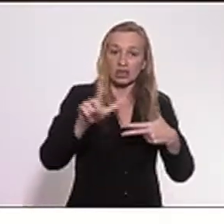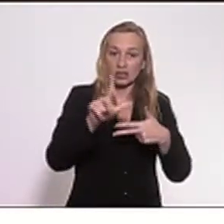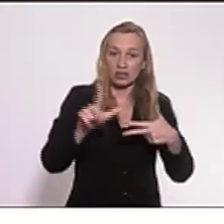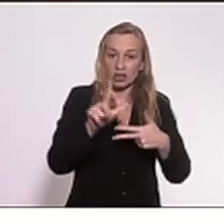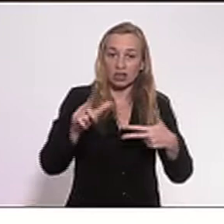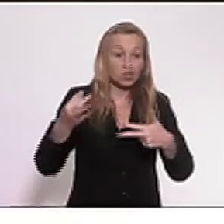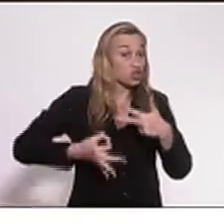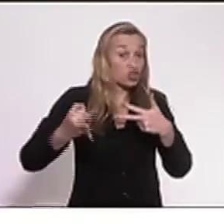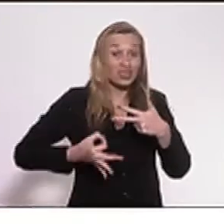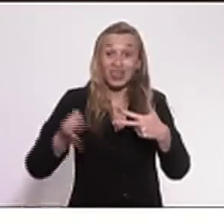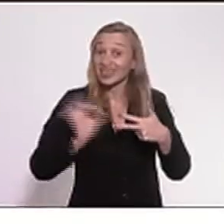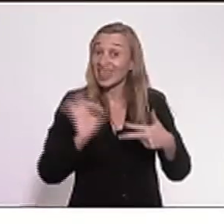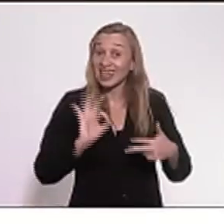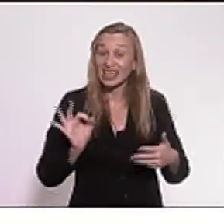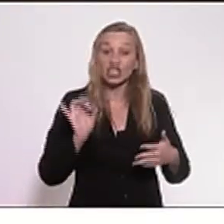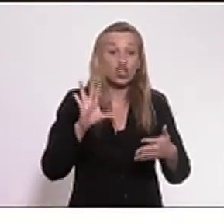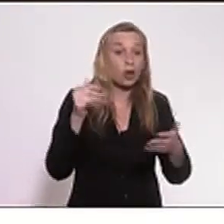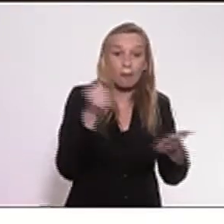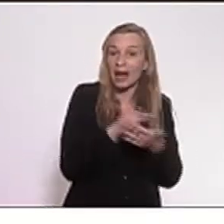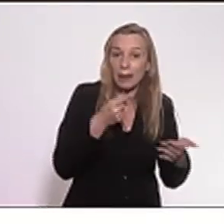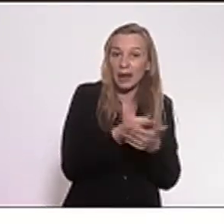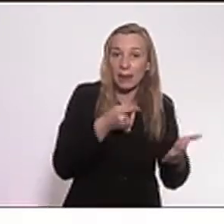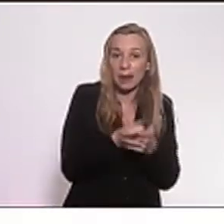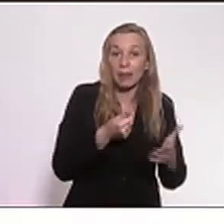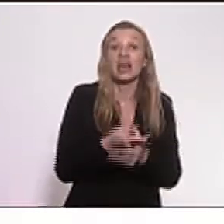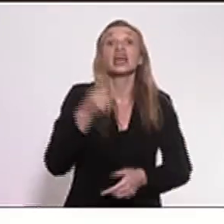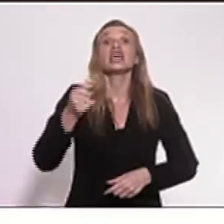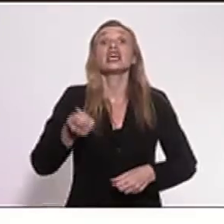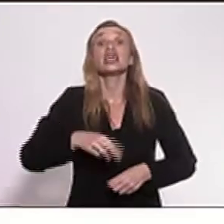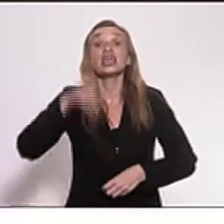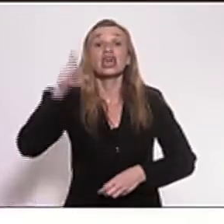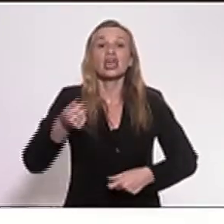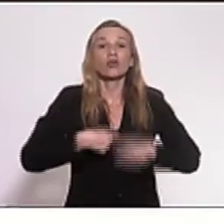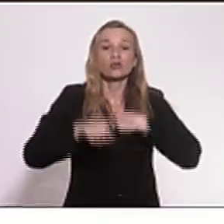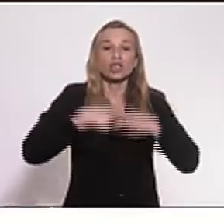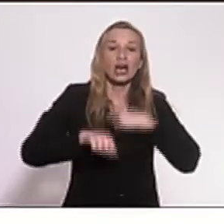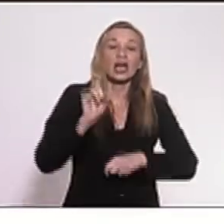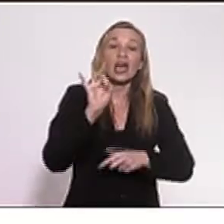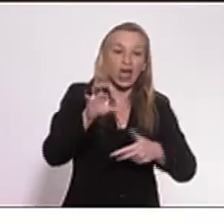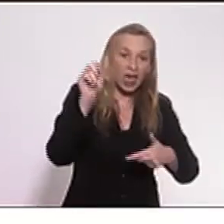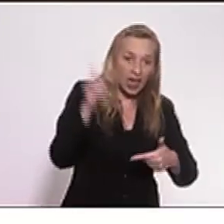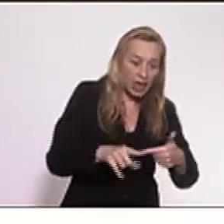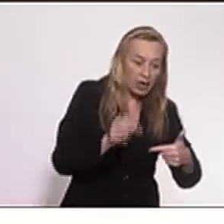Judiciário. Ele só paga. Quem controla as folhas são os poderes.